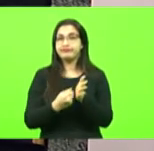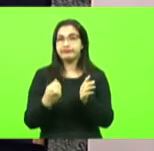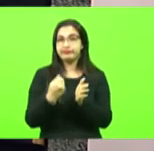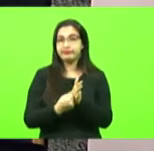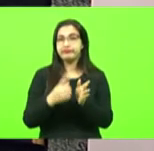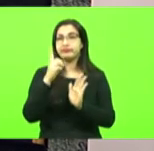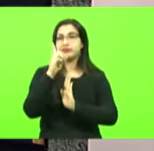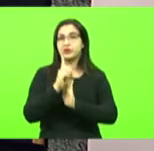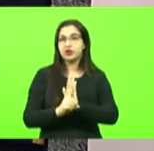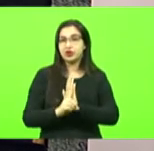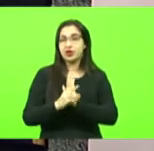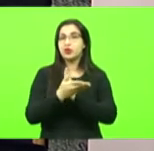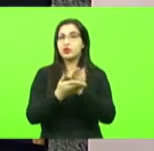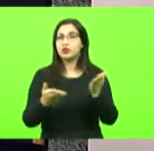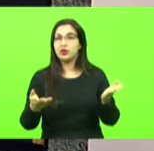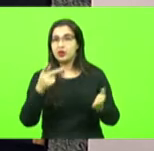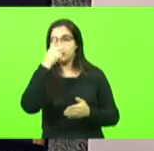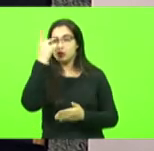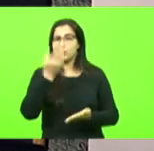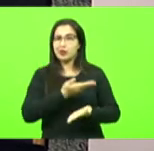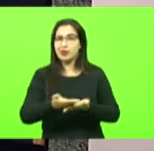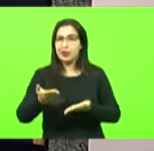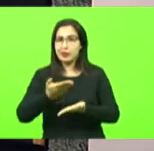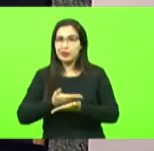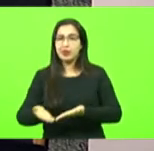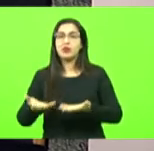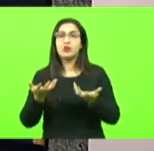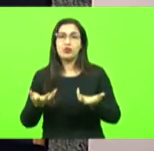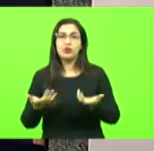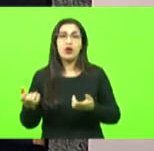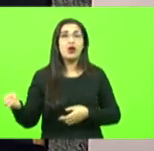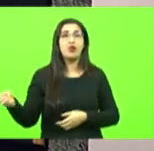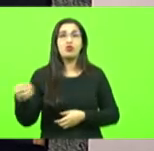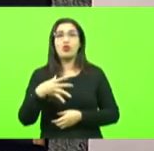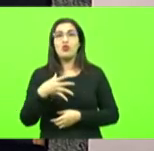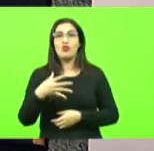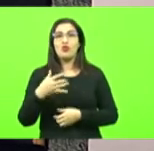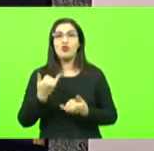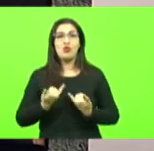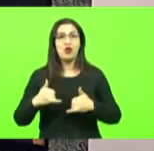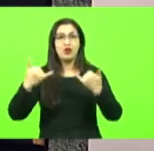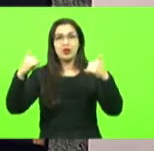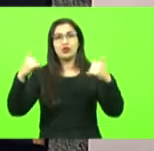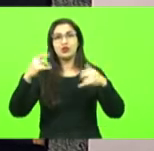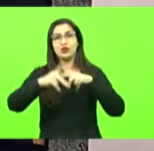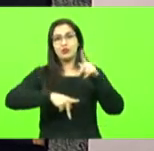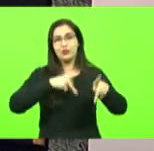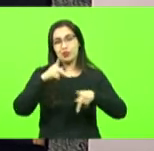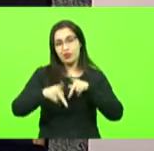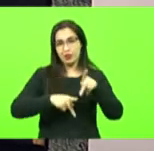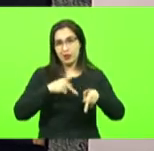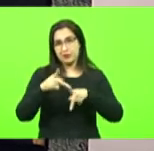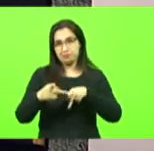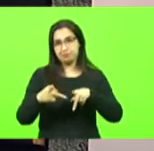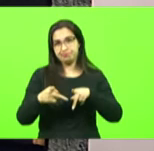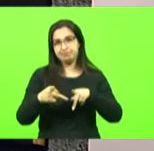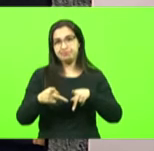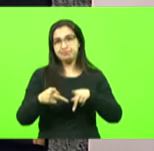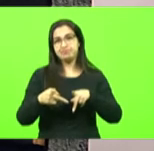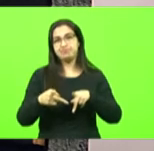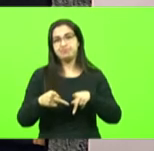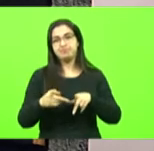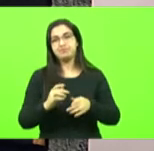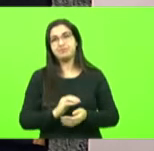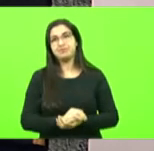atingidas, reivindica um projeto energético popular para mudar pela raiz todas as estruturas injustas desta